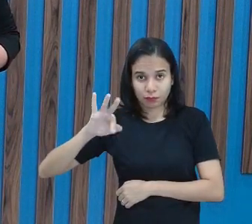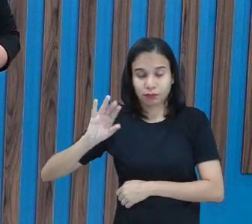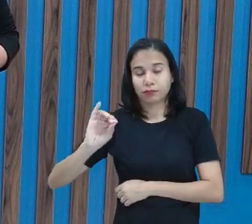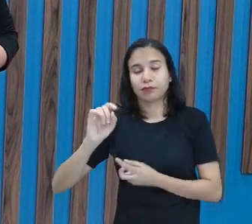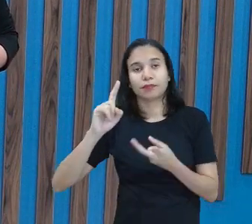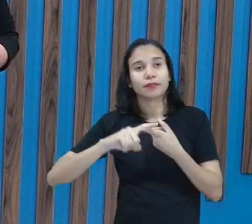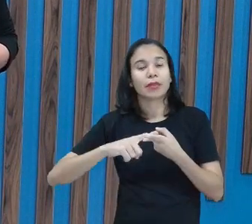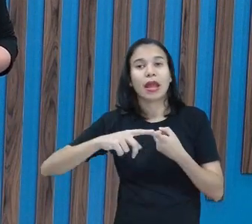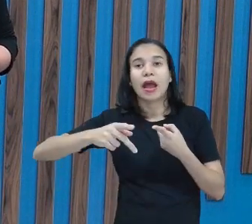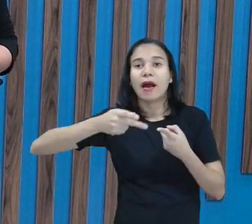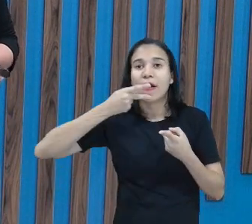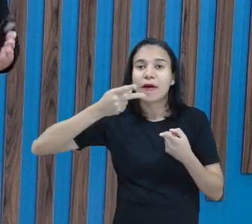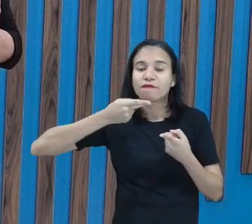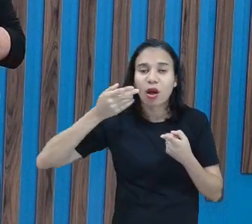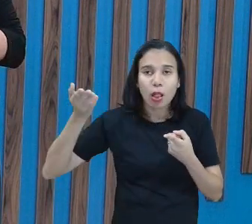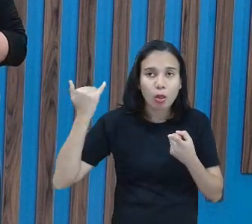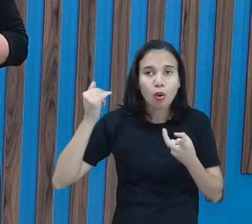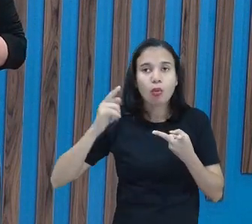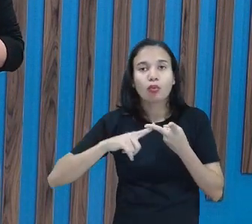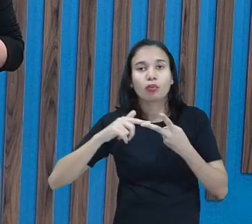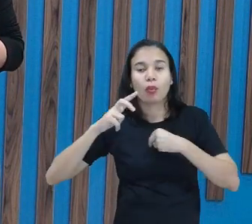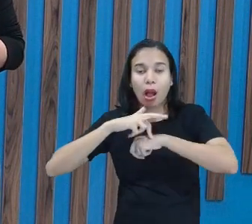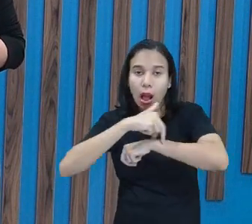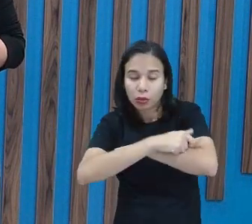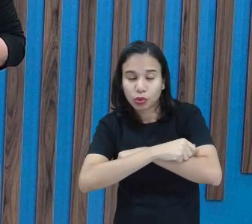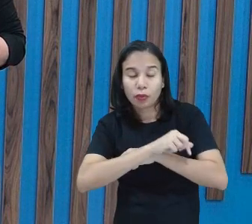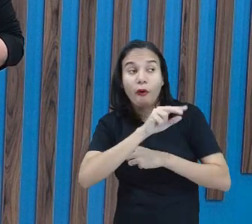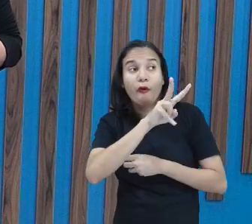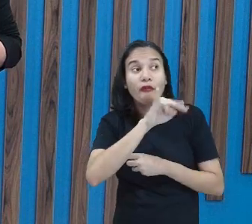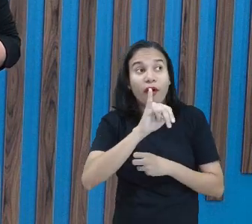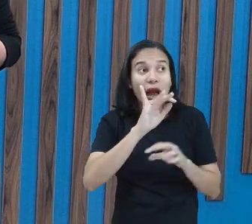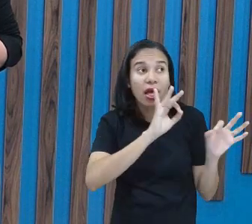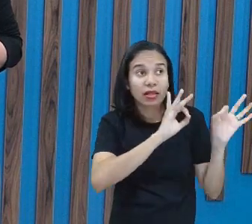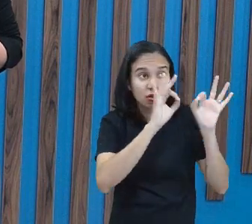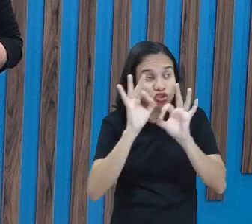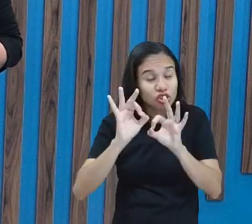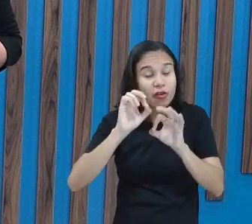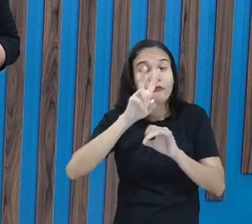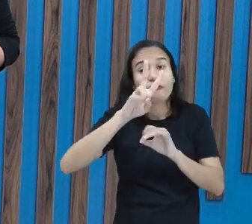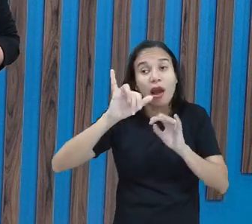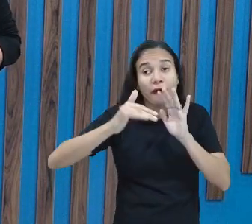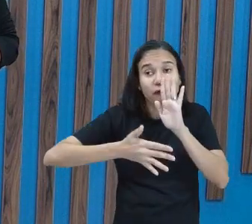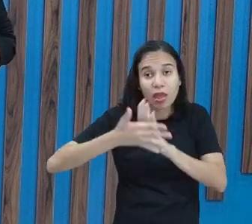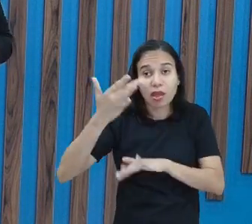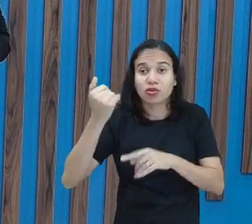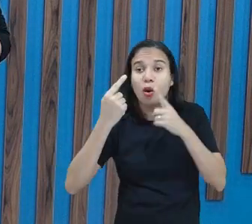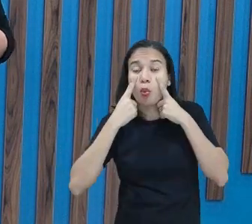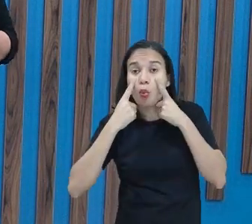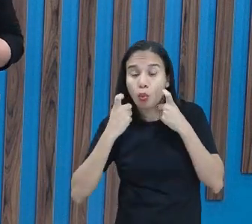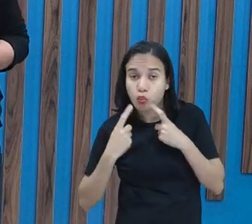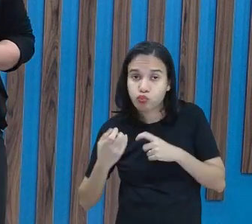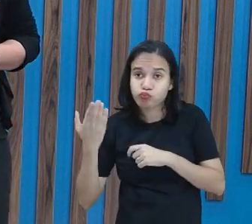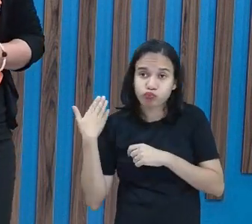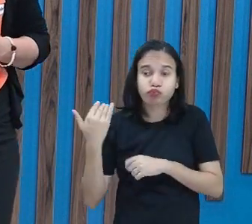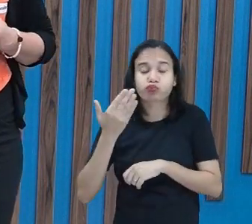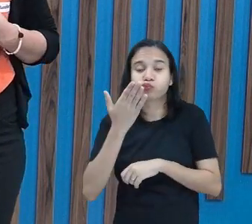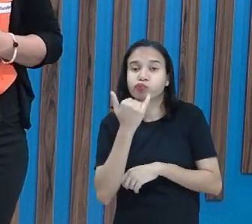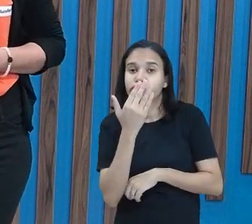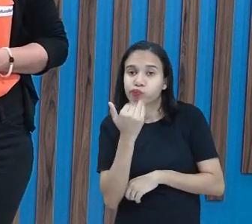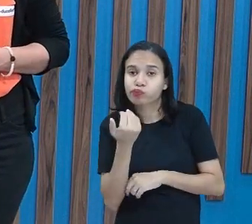Falou, anda, assistirá, viajará, chorou,